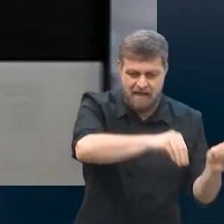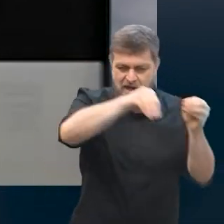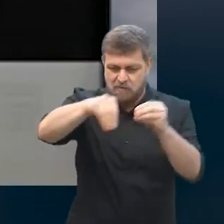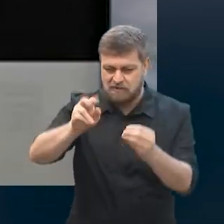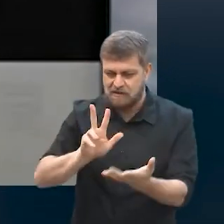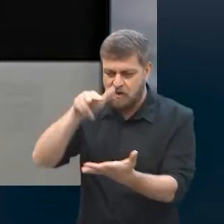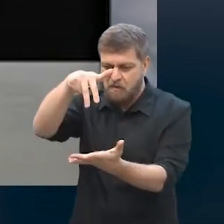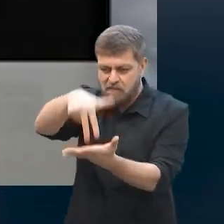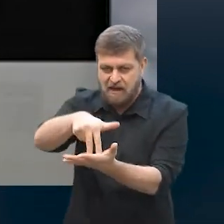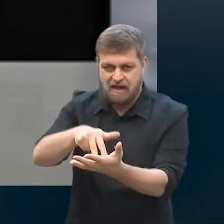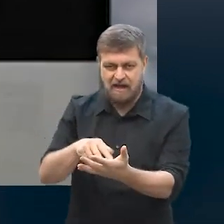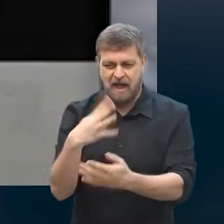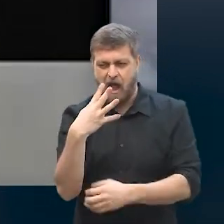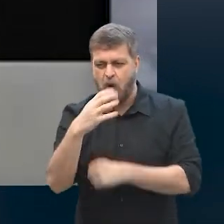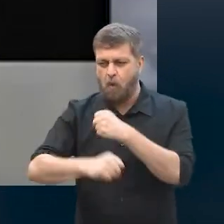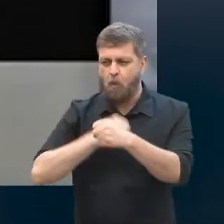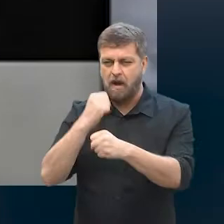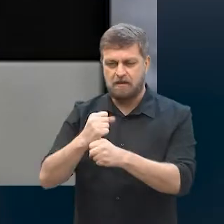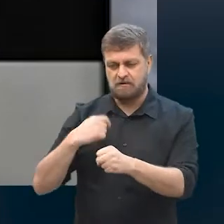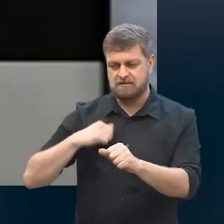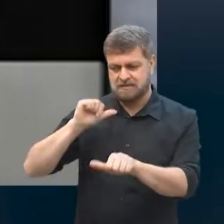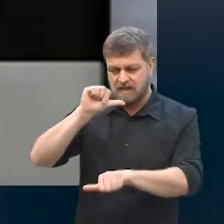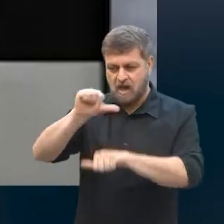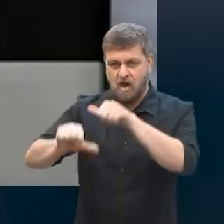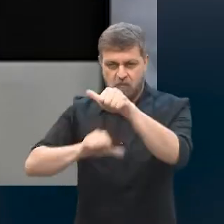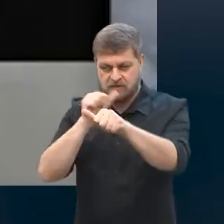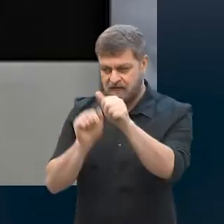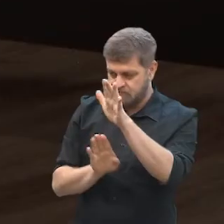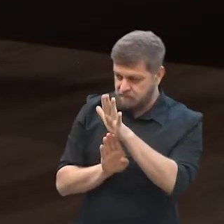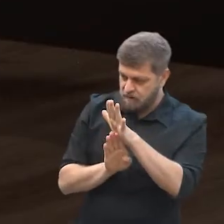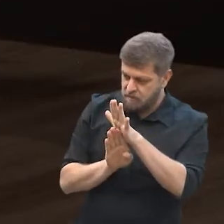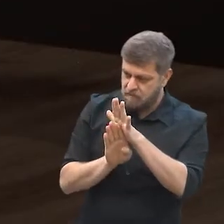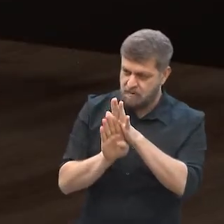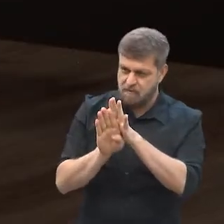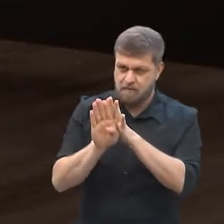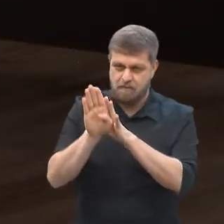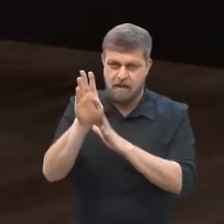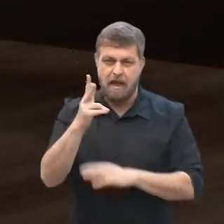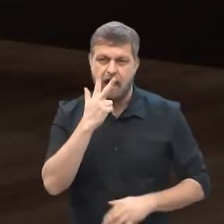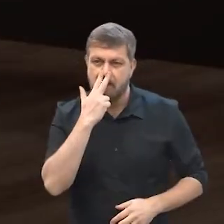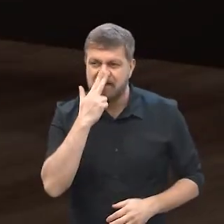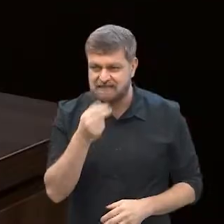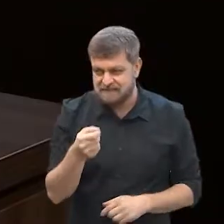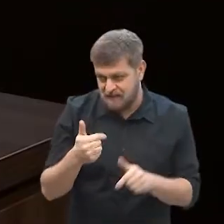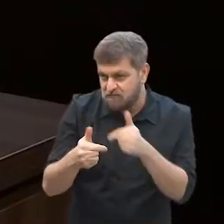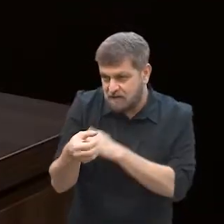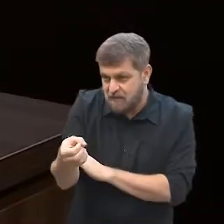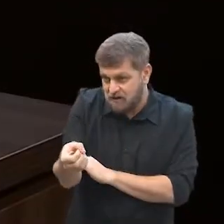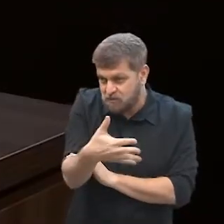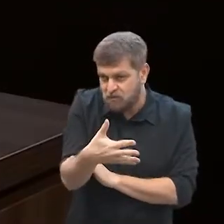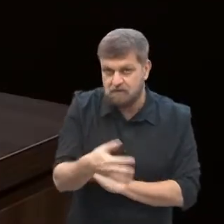cada 4 ou 5 anos eu mudava de posição, crescendo, óbvio. Como se fosse um novo emprego, então, né?